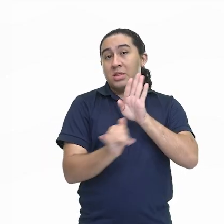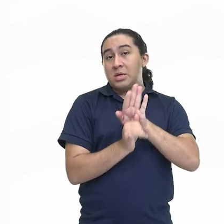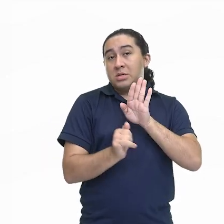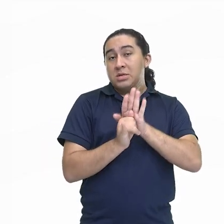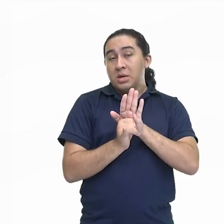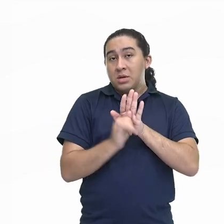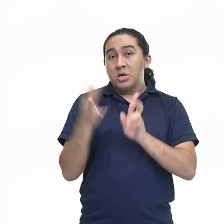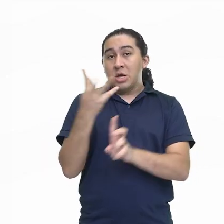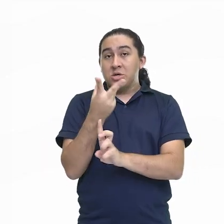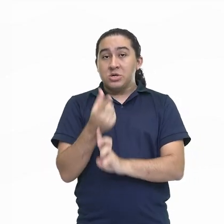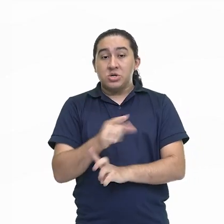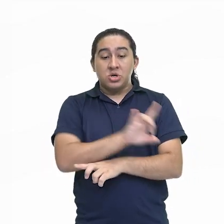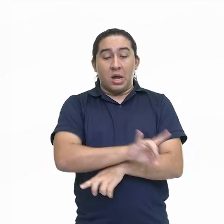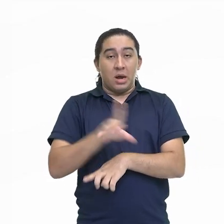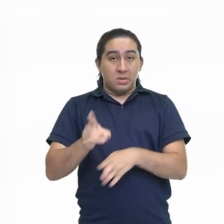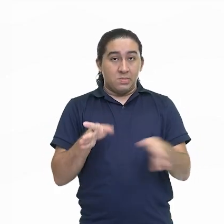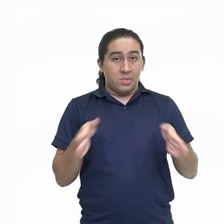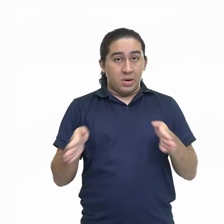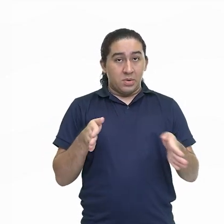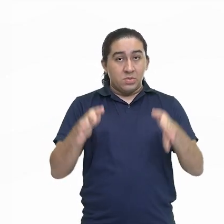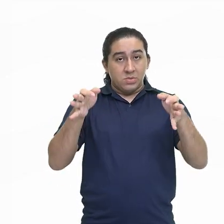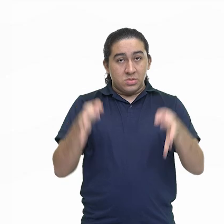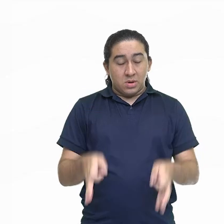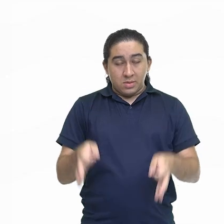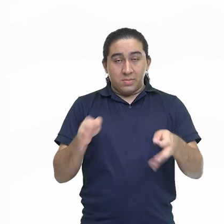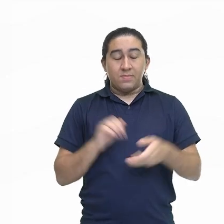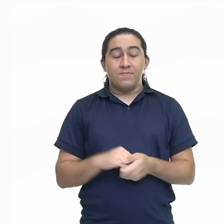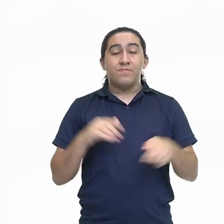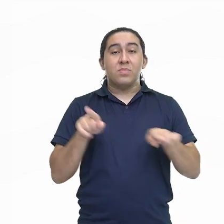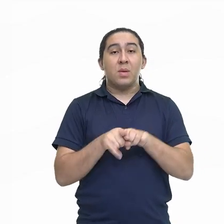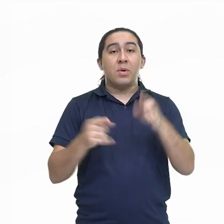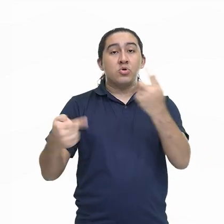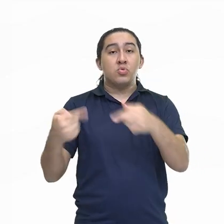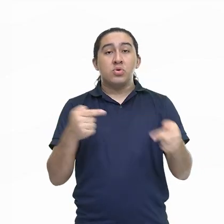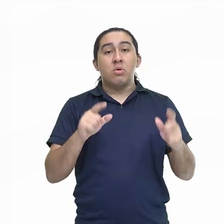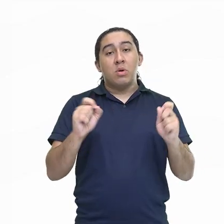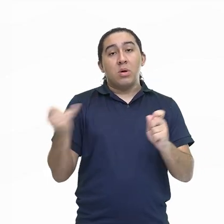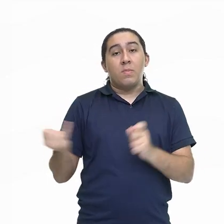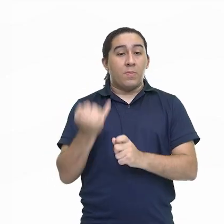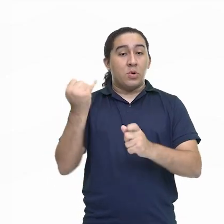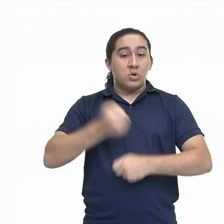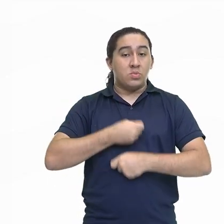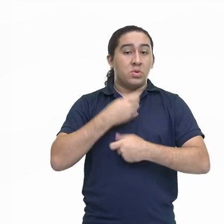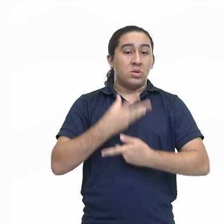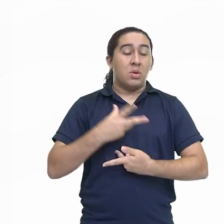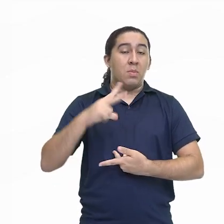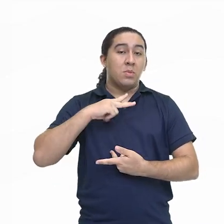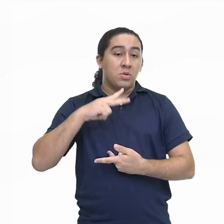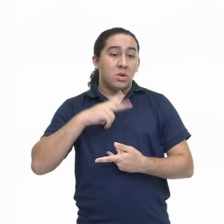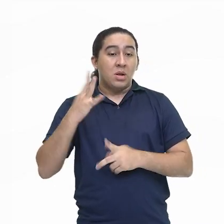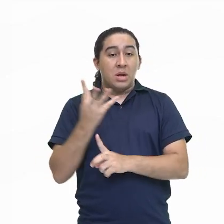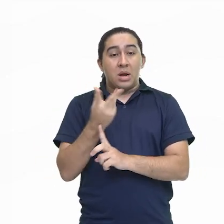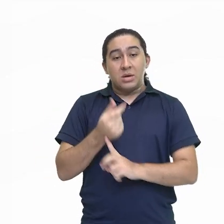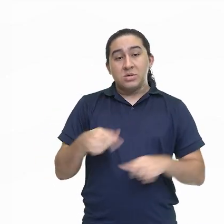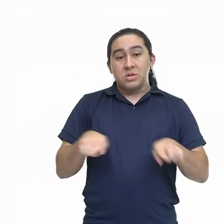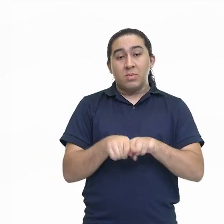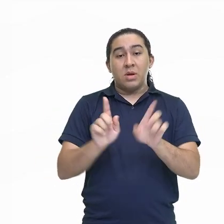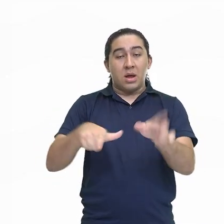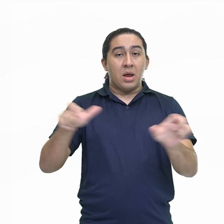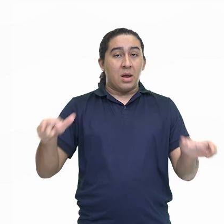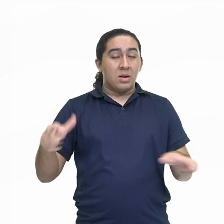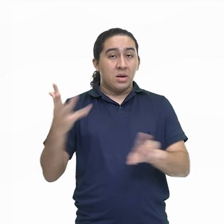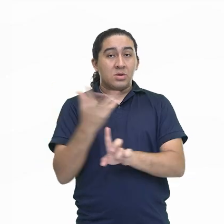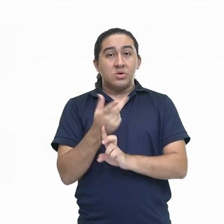cada movimento. A discussão sobre a importância da expressão pessoal na arte, que cada artista tem a